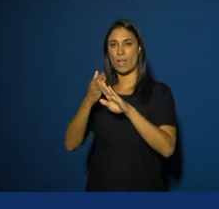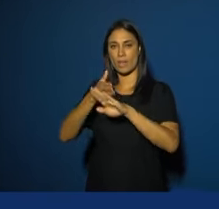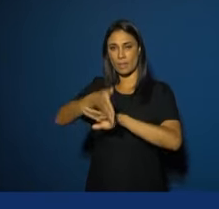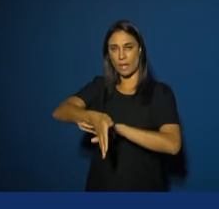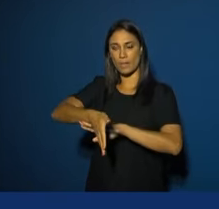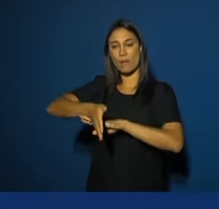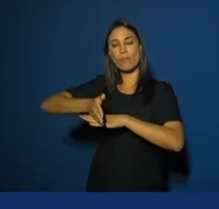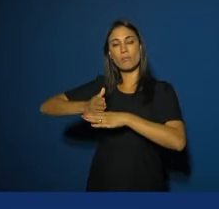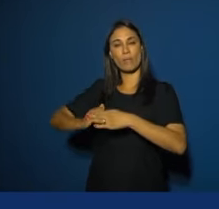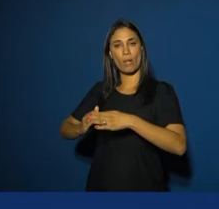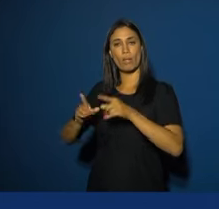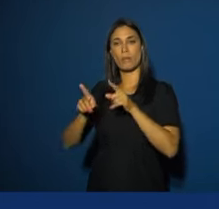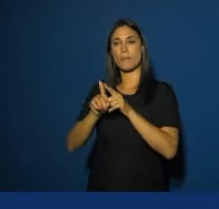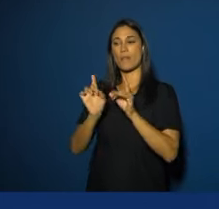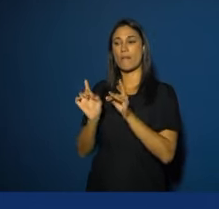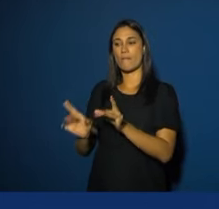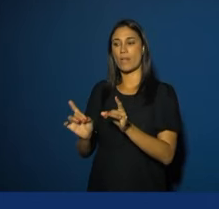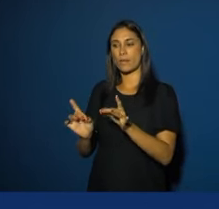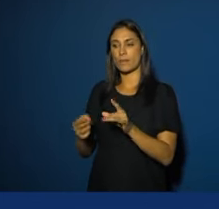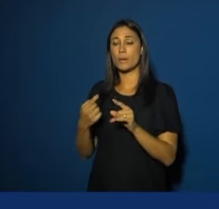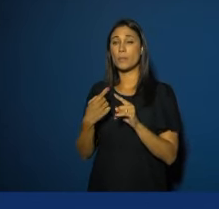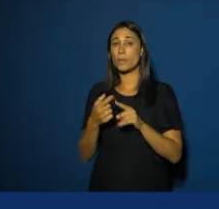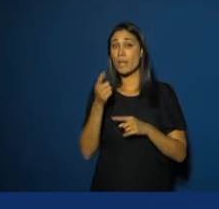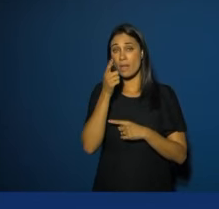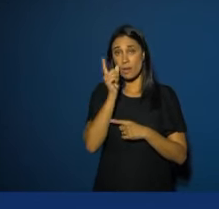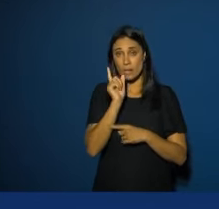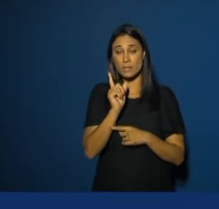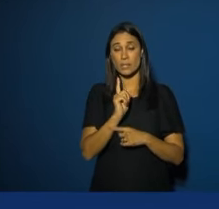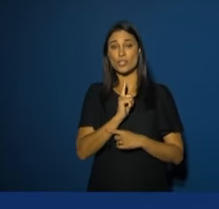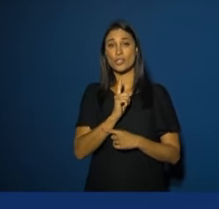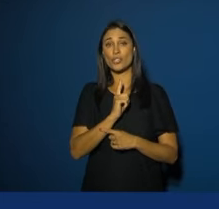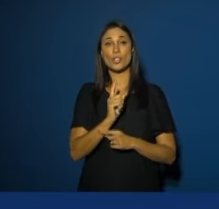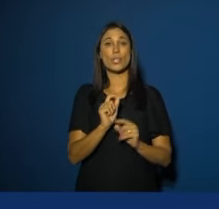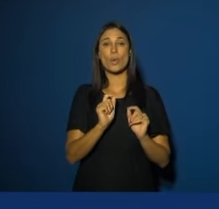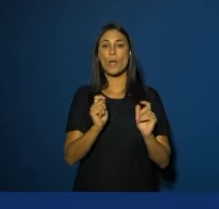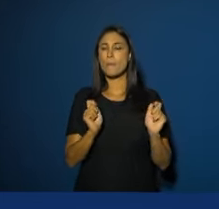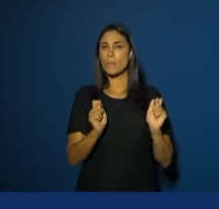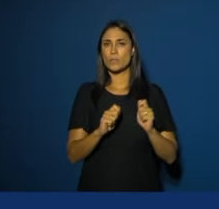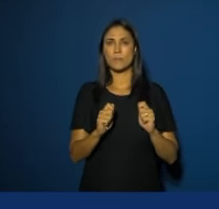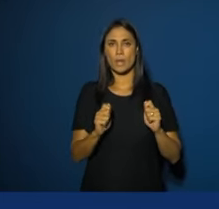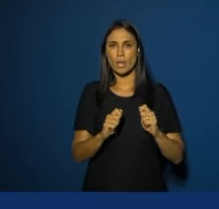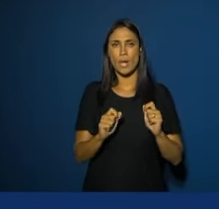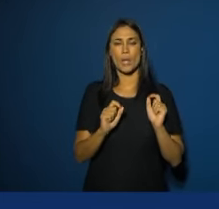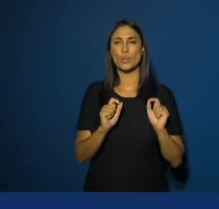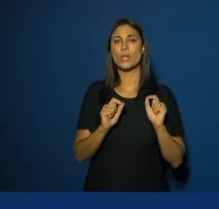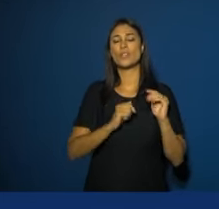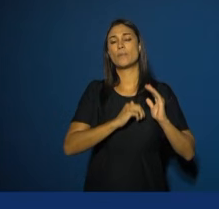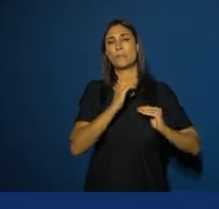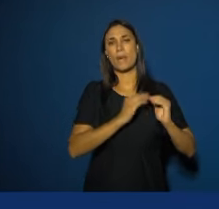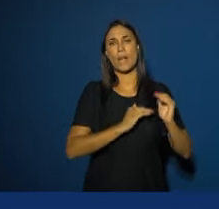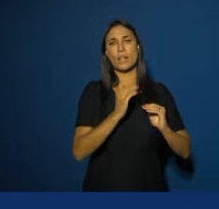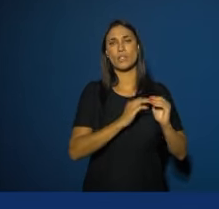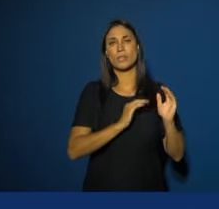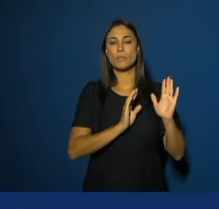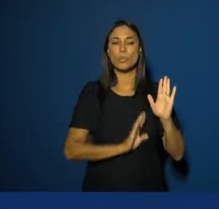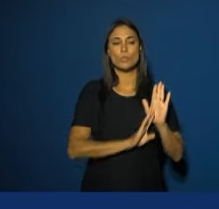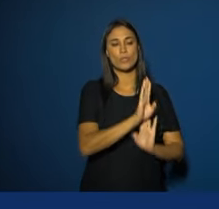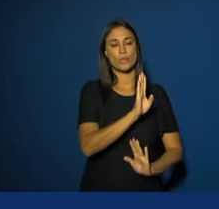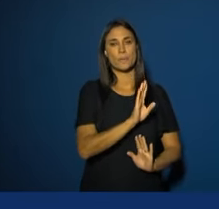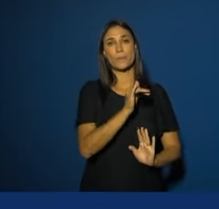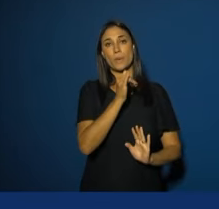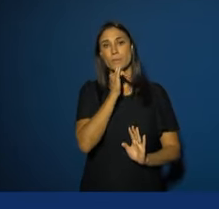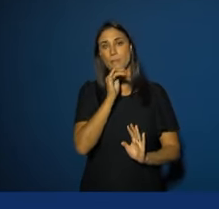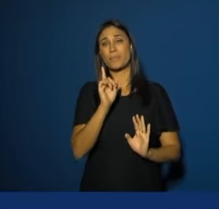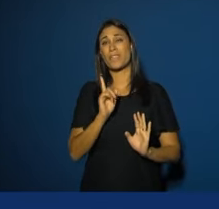da comercialização, porque nós tínhamos a possibilidade de operações muito alavancadas,